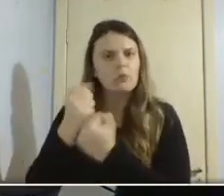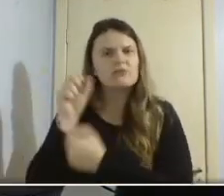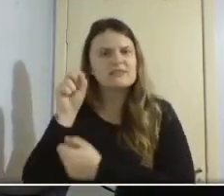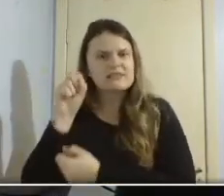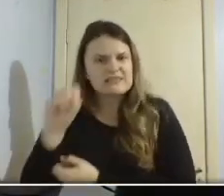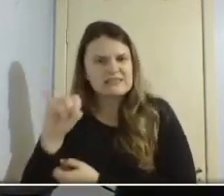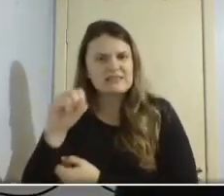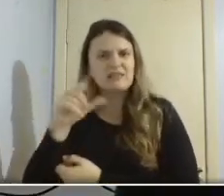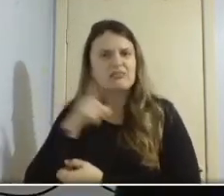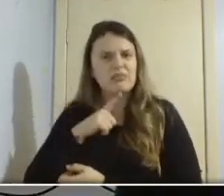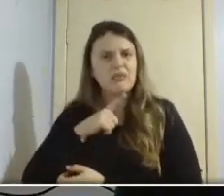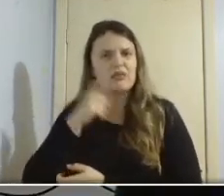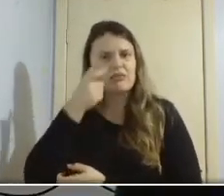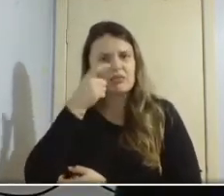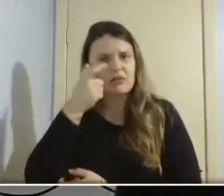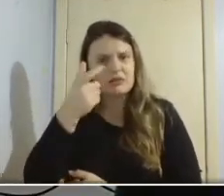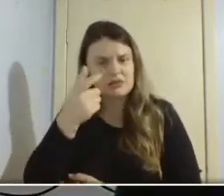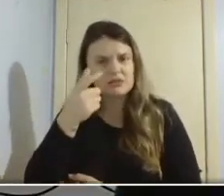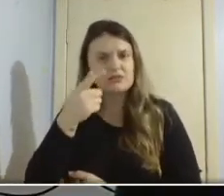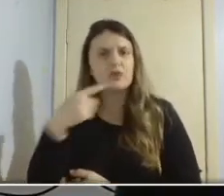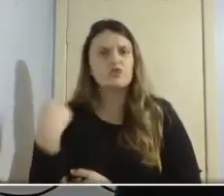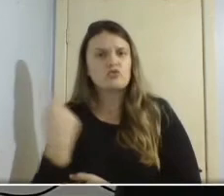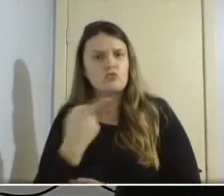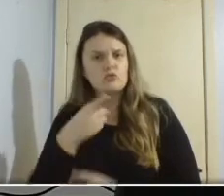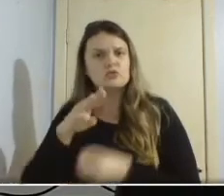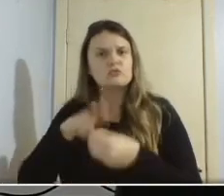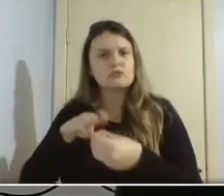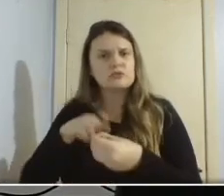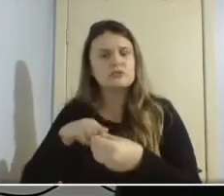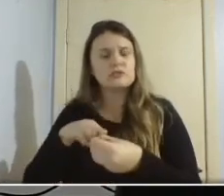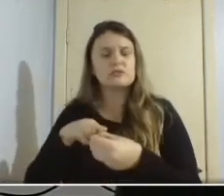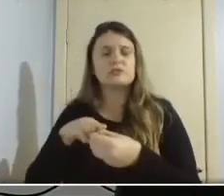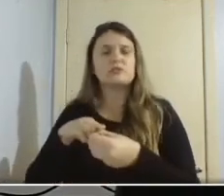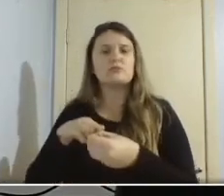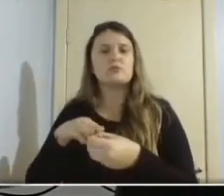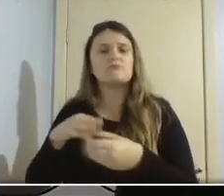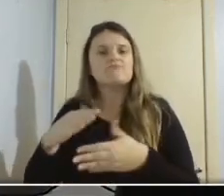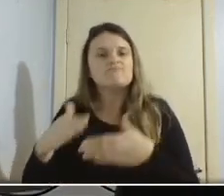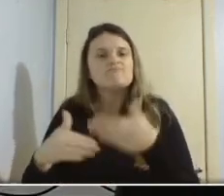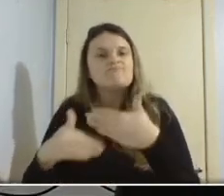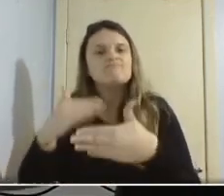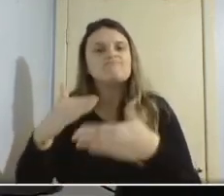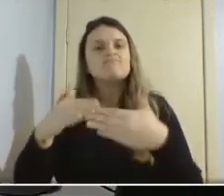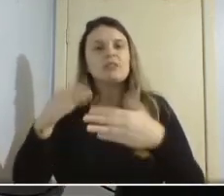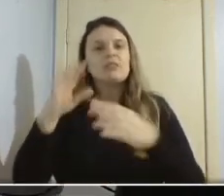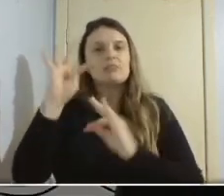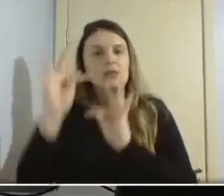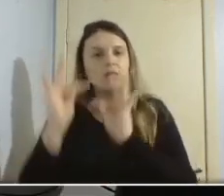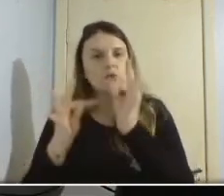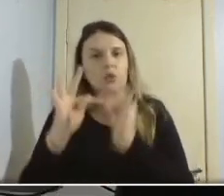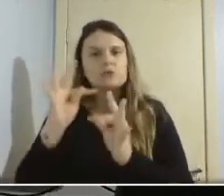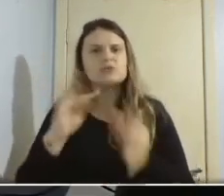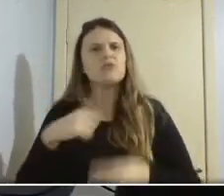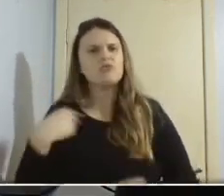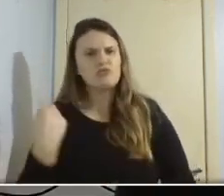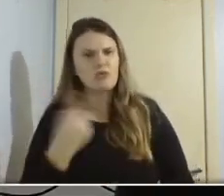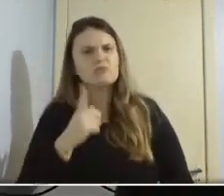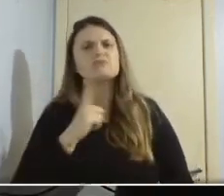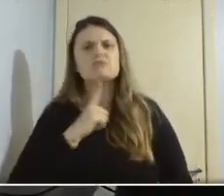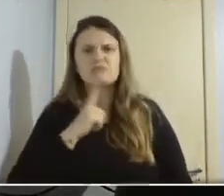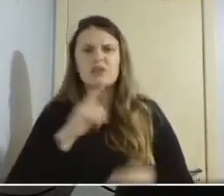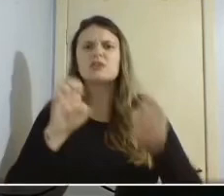município que tenha essa condição, né? Nós temos aqui estruturas locais